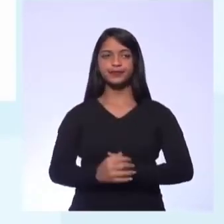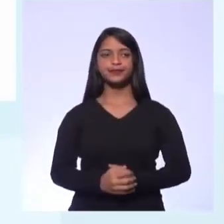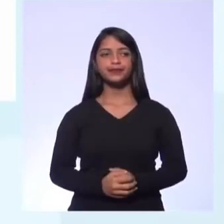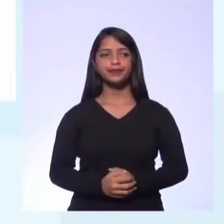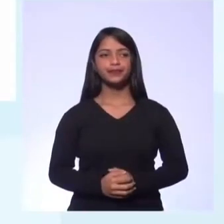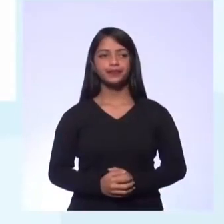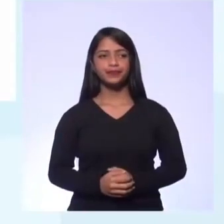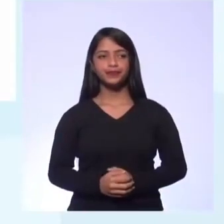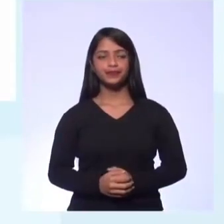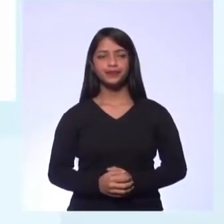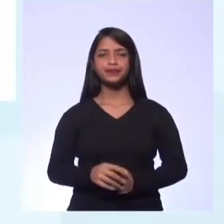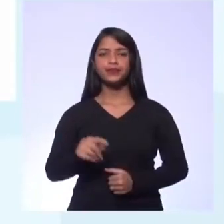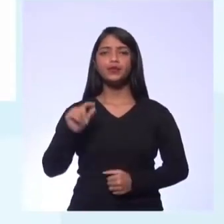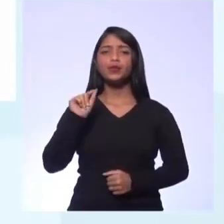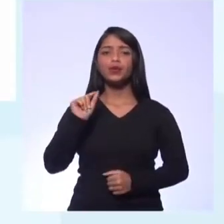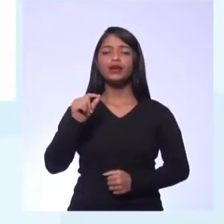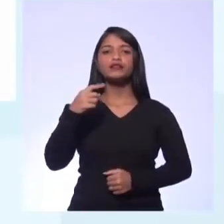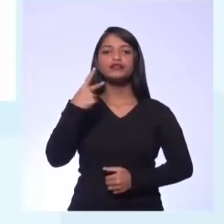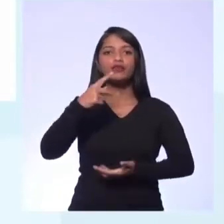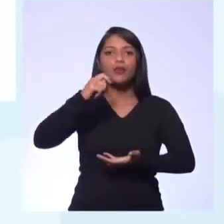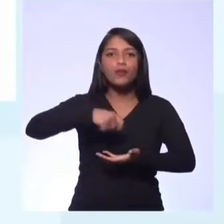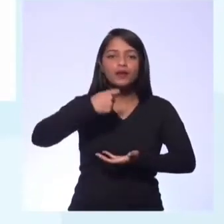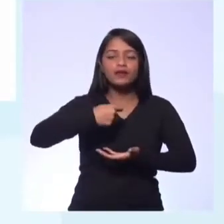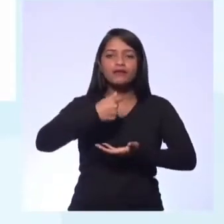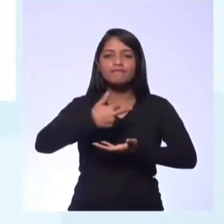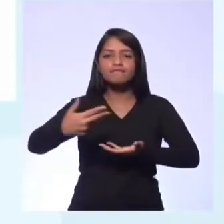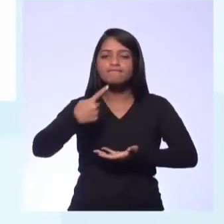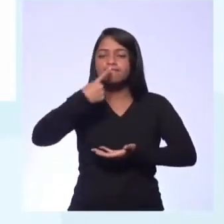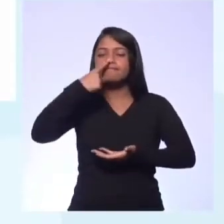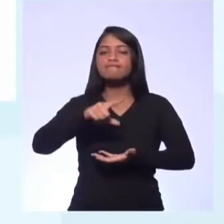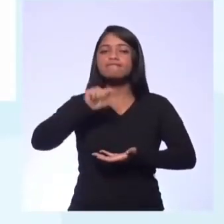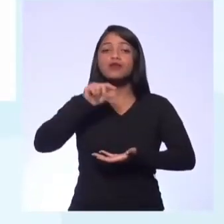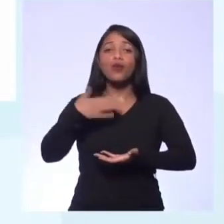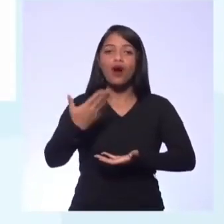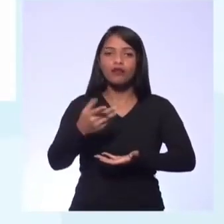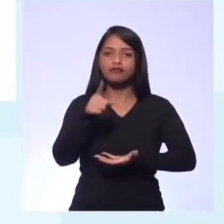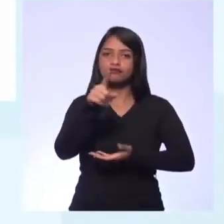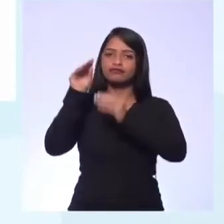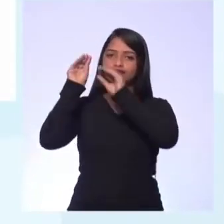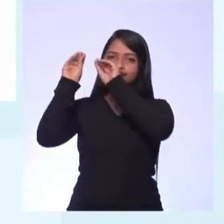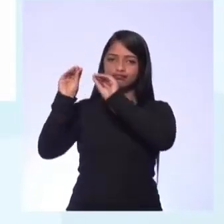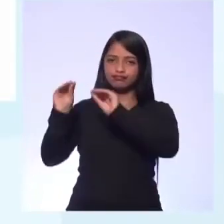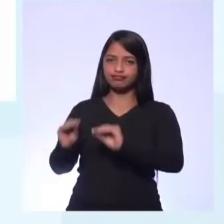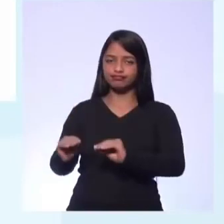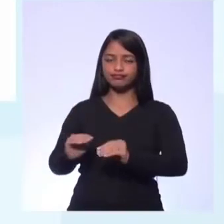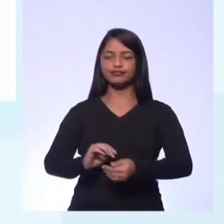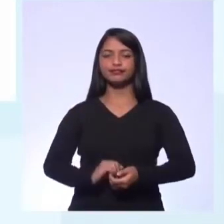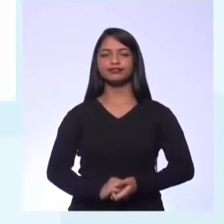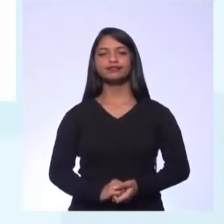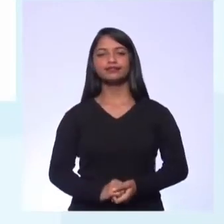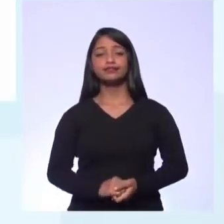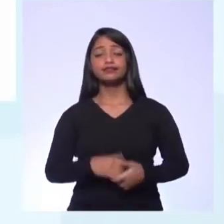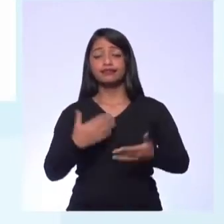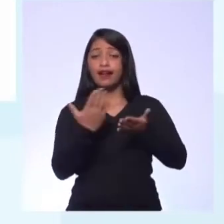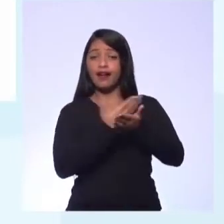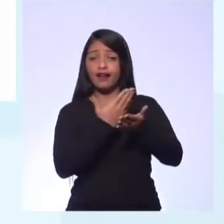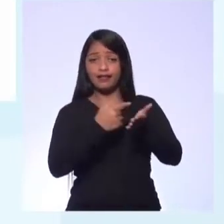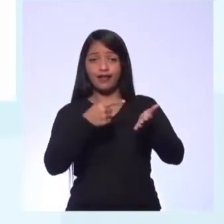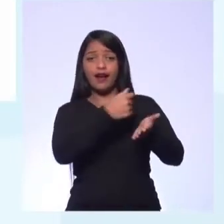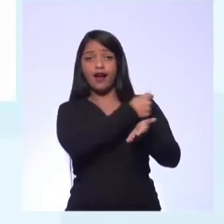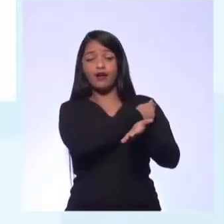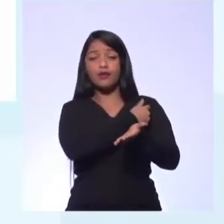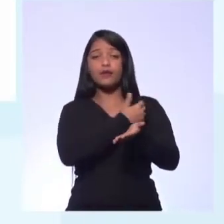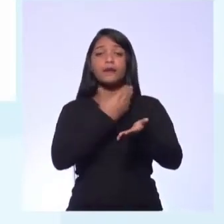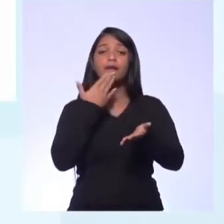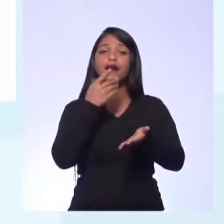favorite dishes. com o nome dos seus pratos favoritos. E aí o caderno do aluno está pedindo para que vocês façam uma pesquisa. Agora vocês não precisam fazer pesquisa, vão só